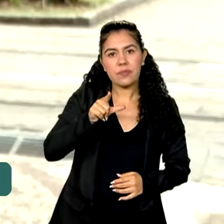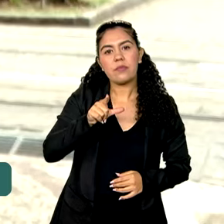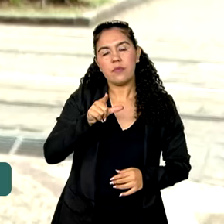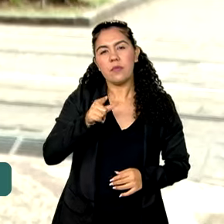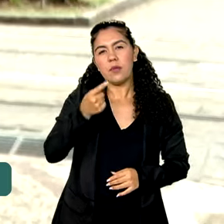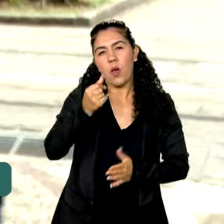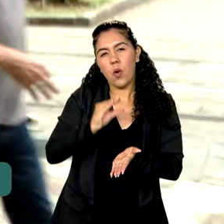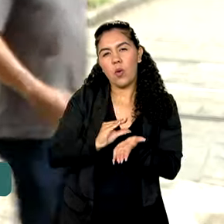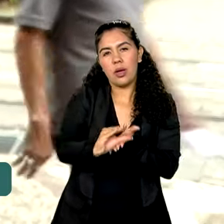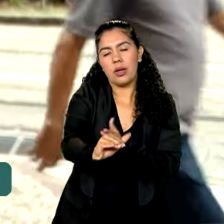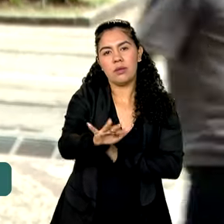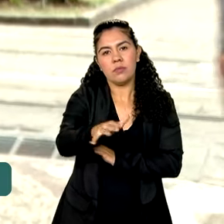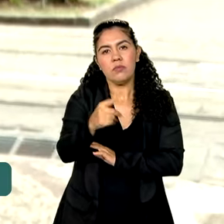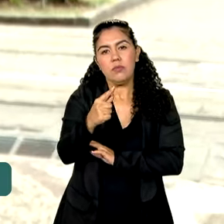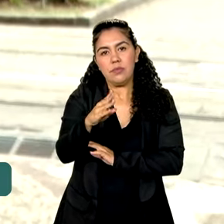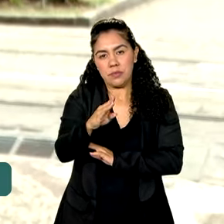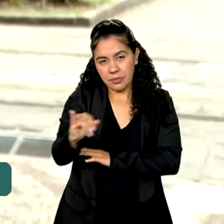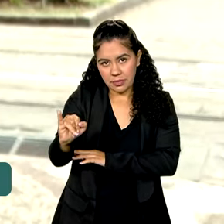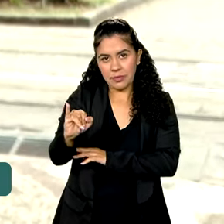quase